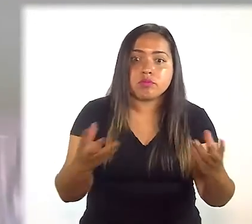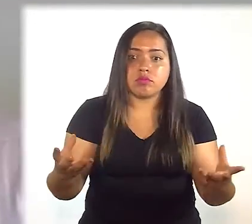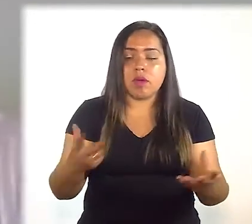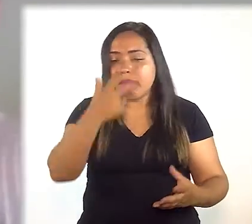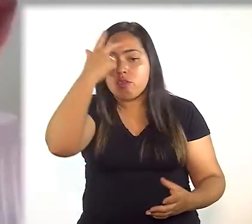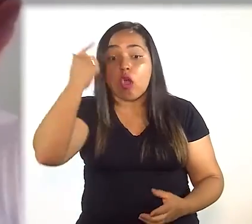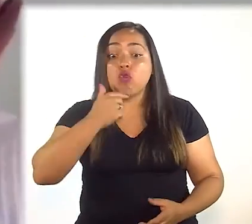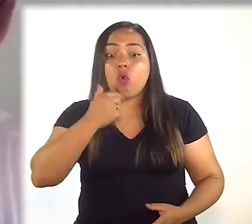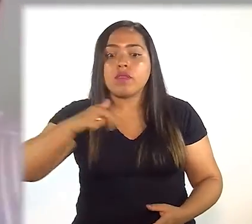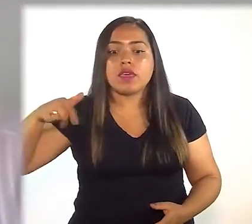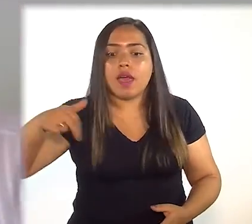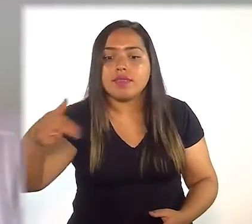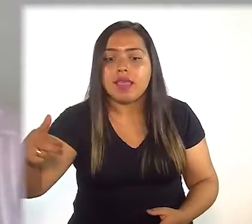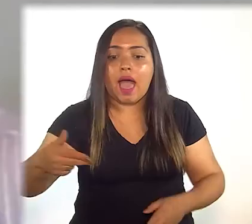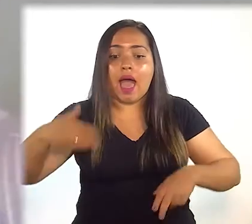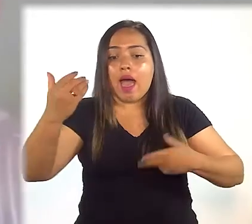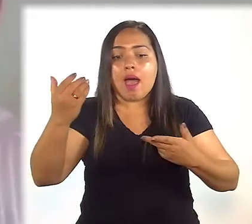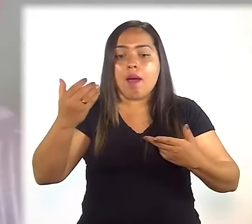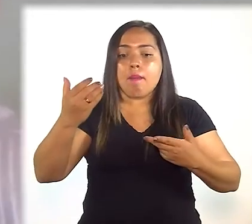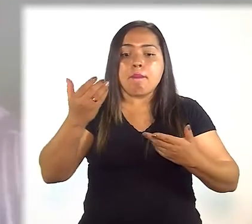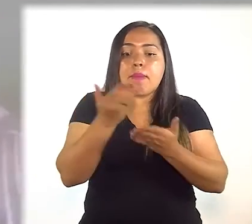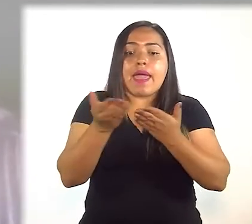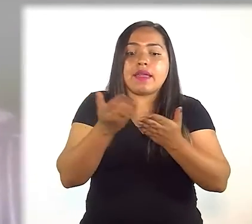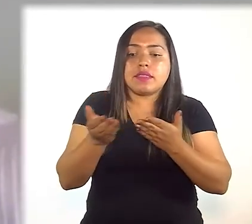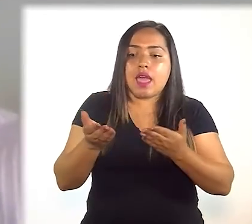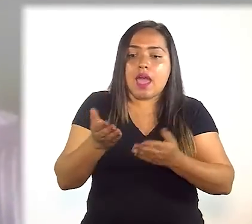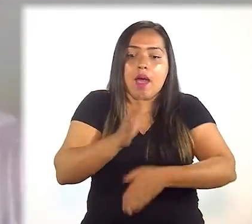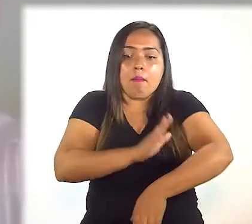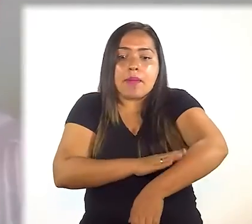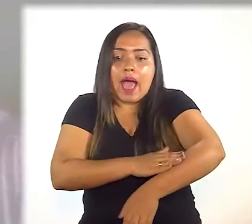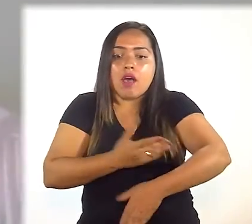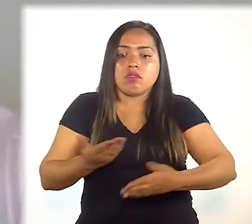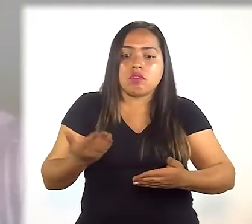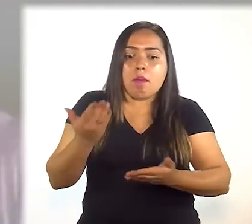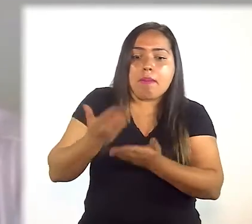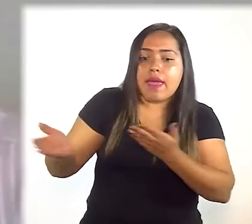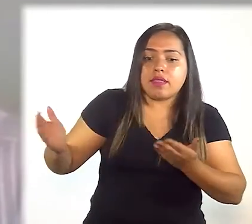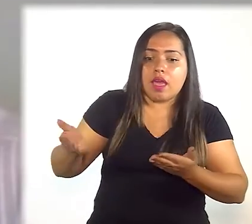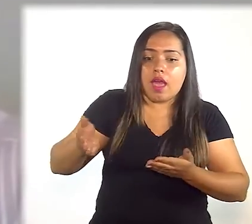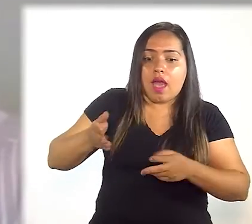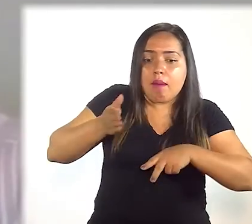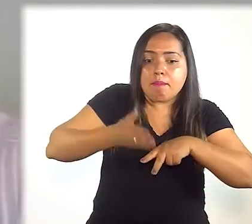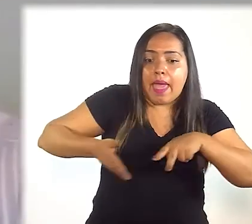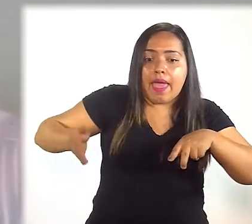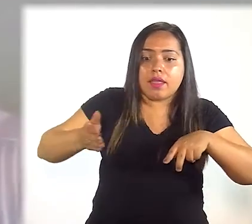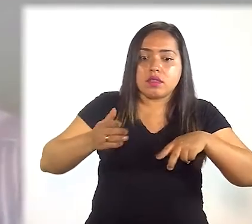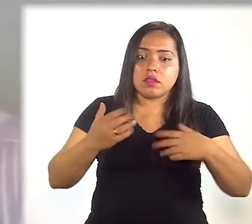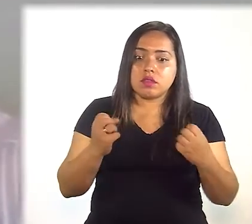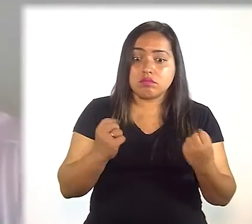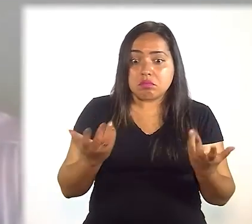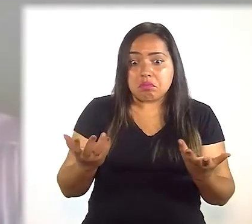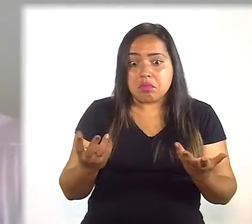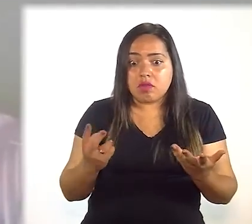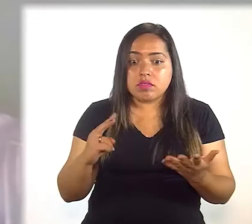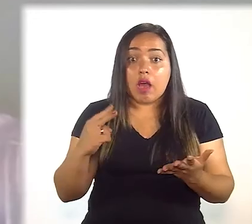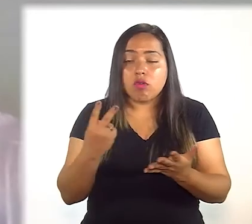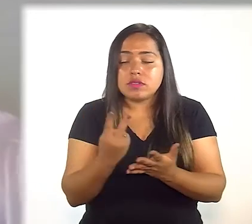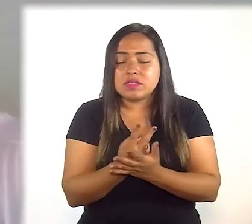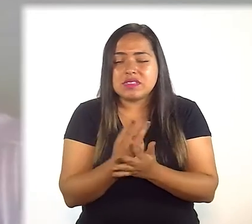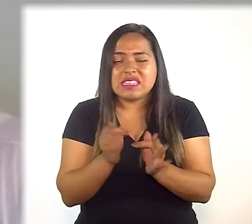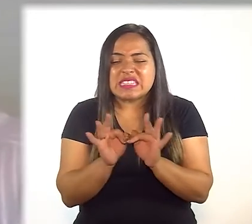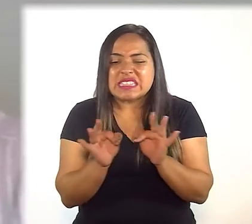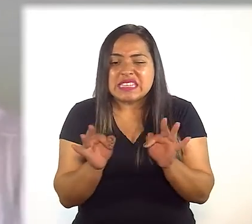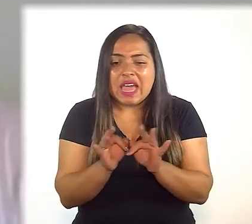um membro, então, perdeu um sentido. Então, assim, lesão grave é realmente grave. Então, você dizer assim,